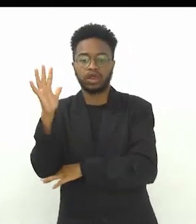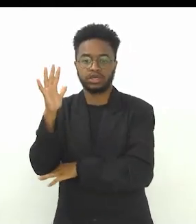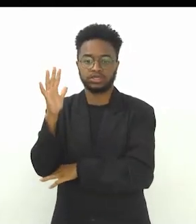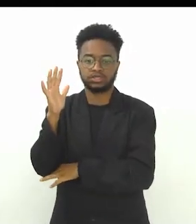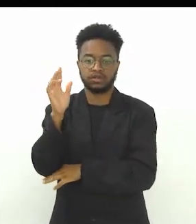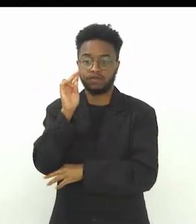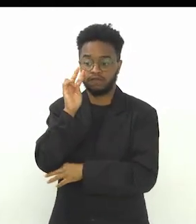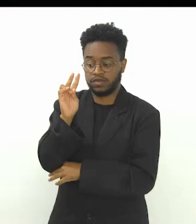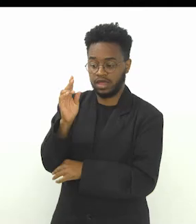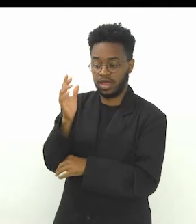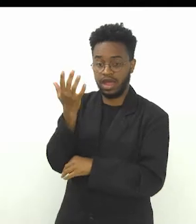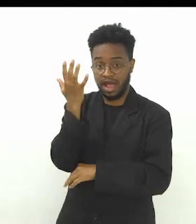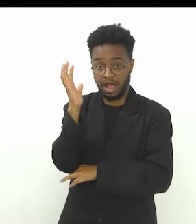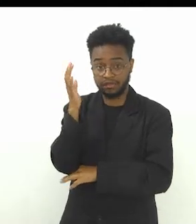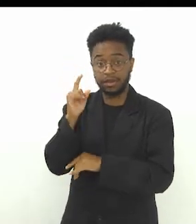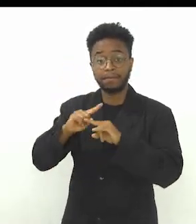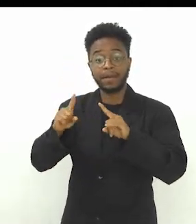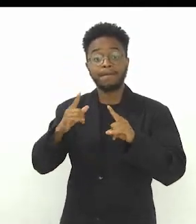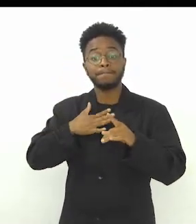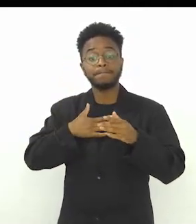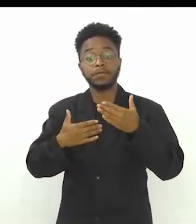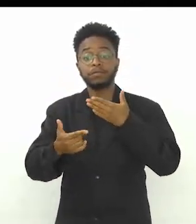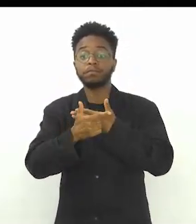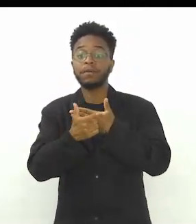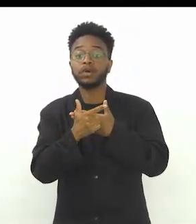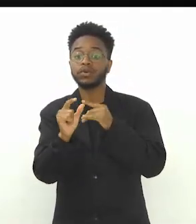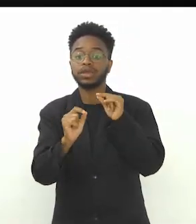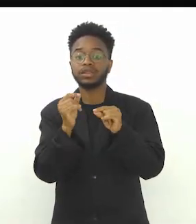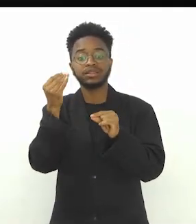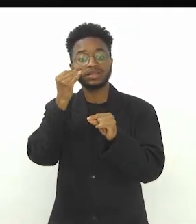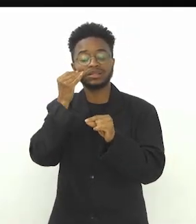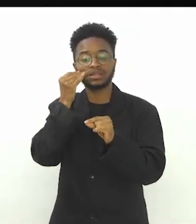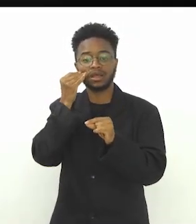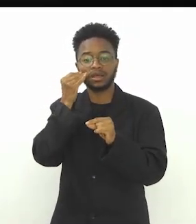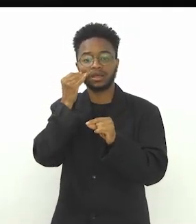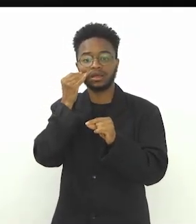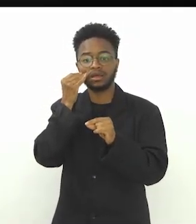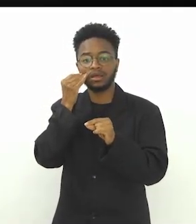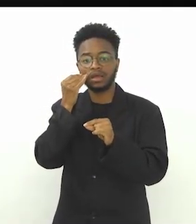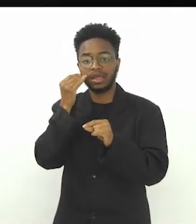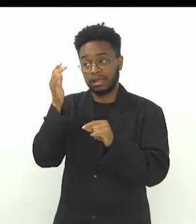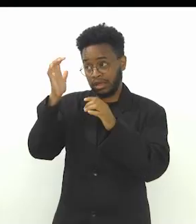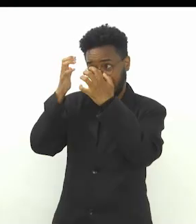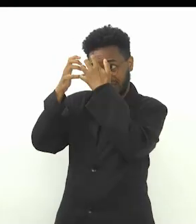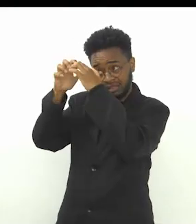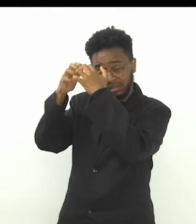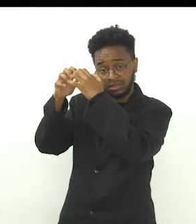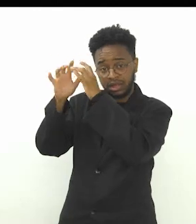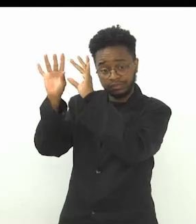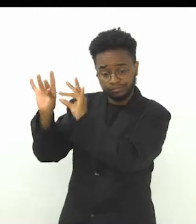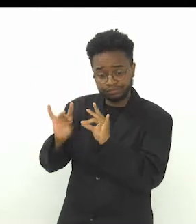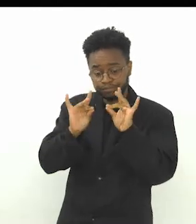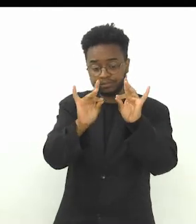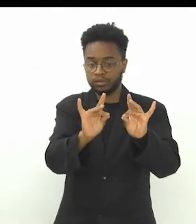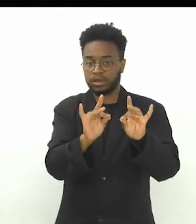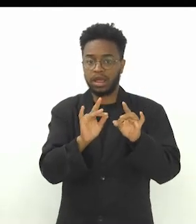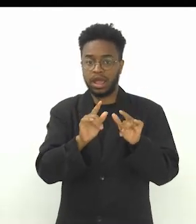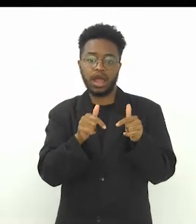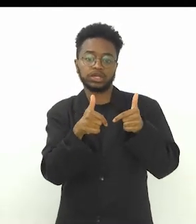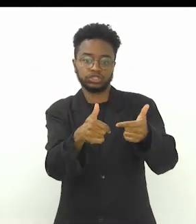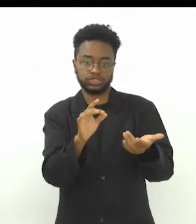das vezes o meu papel é tentar mostrar que tirar isso. E é claro que tem carnavalescos